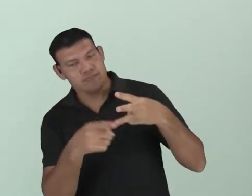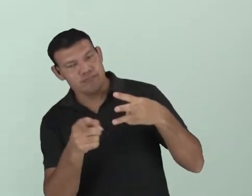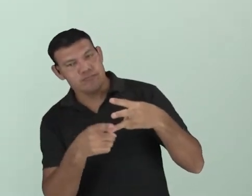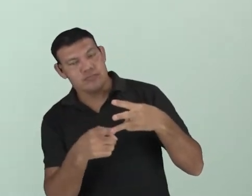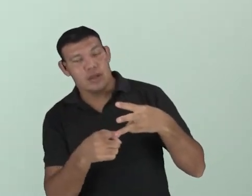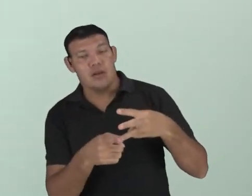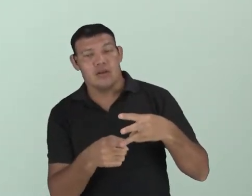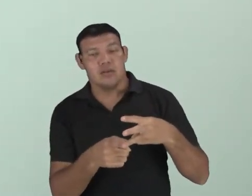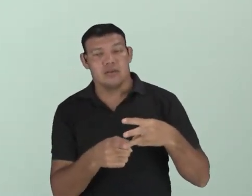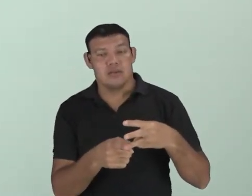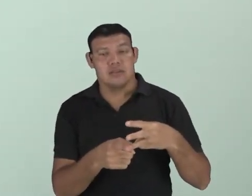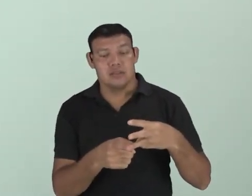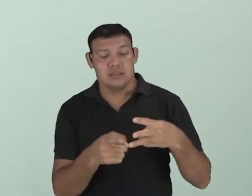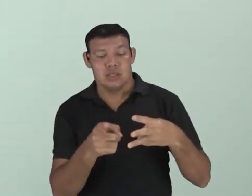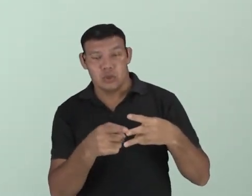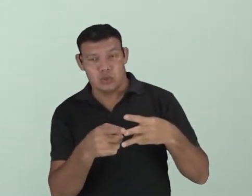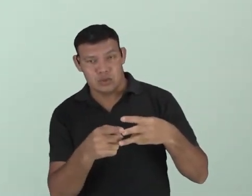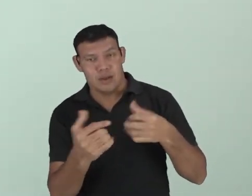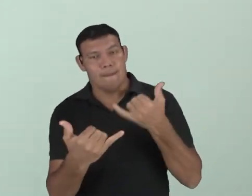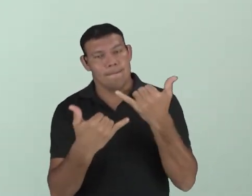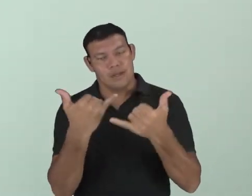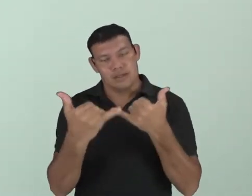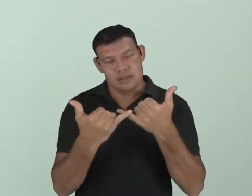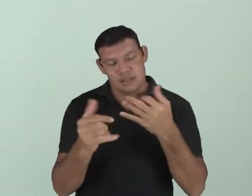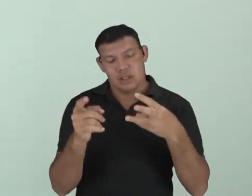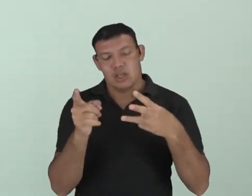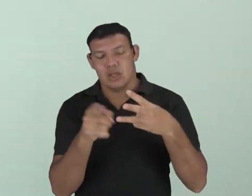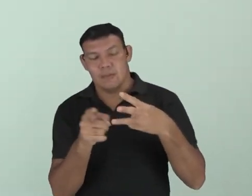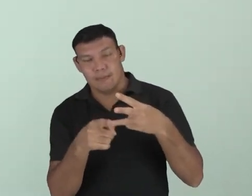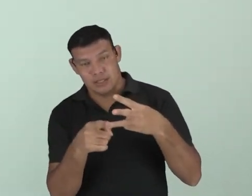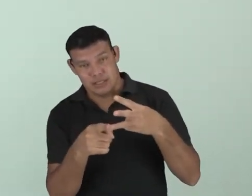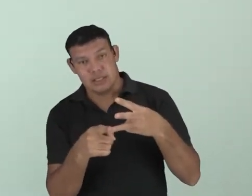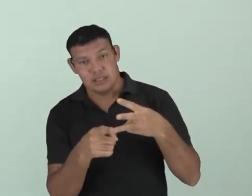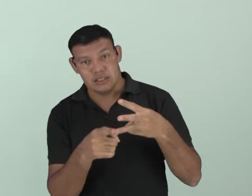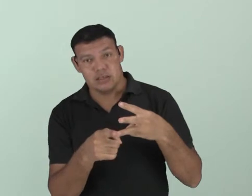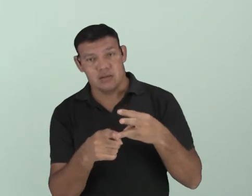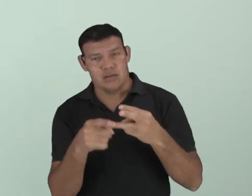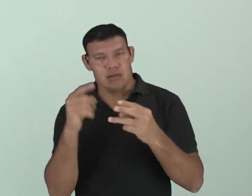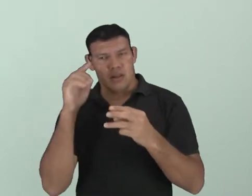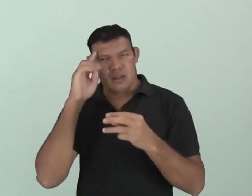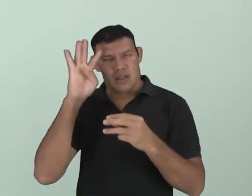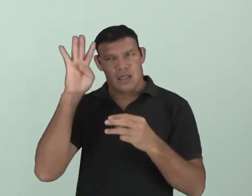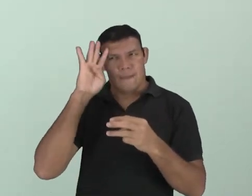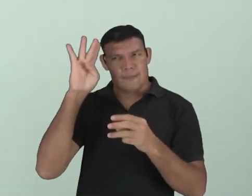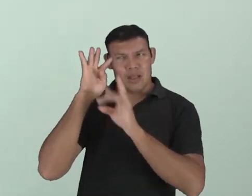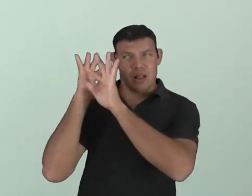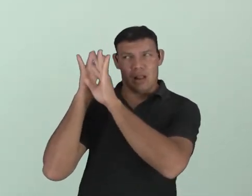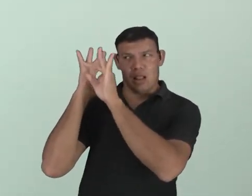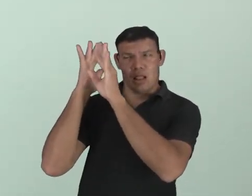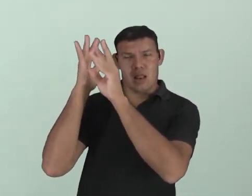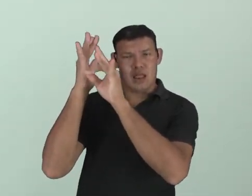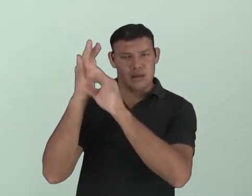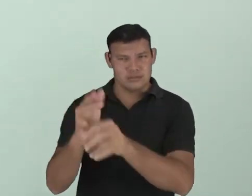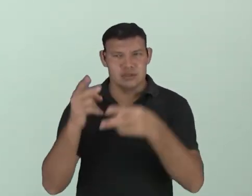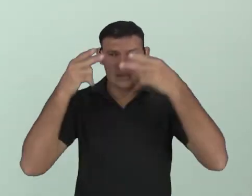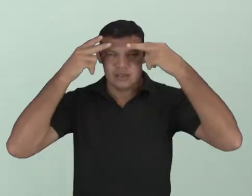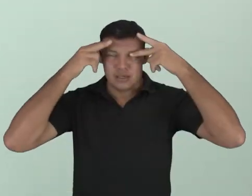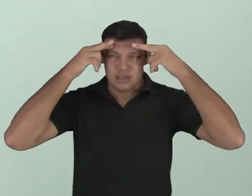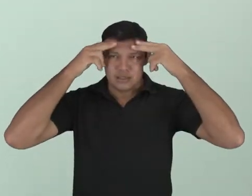para o cérebro. E o terceiro seria recordar ou ficar relembrando esse conteúdo para que as suas conexões cerebrais